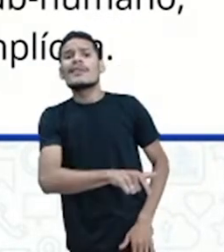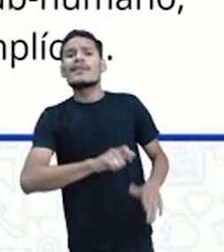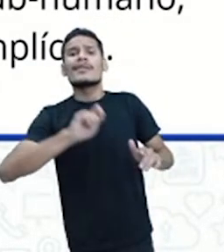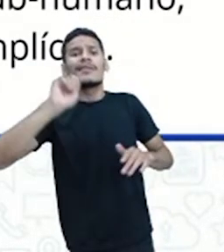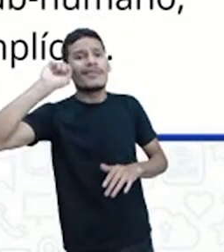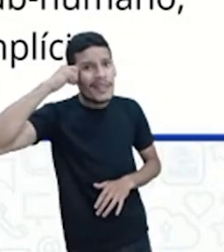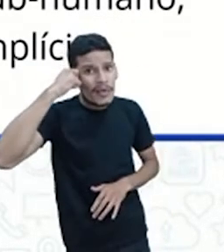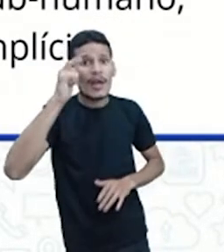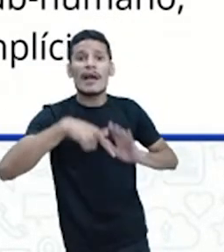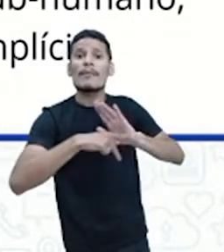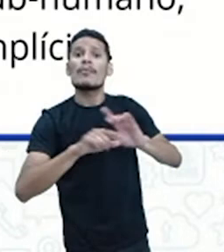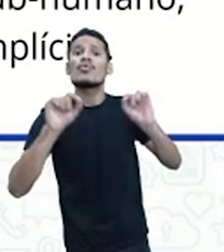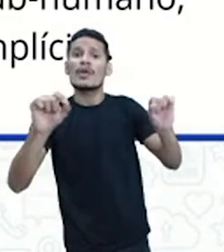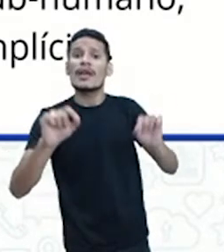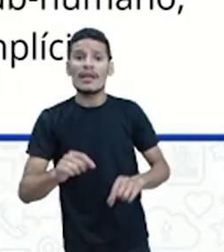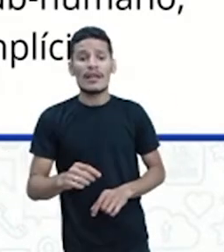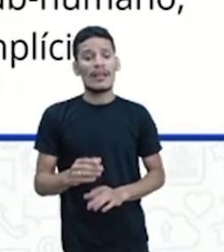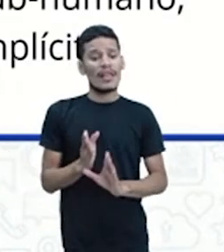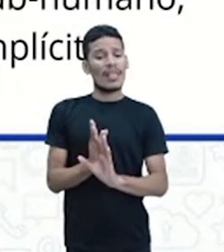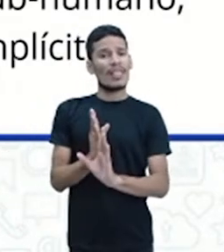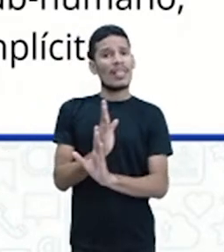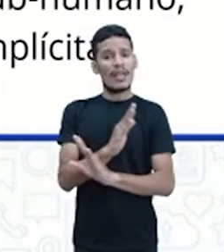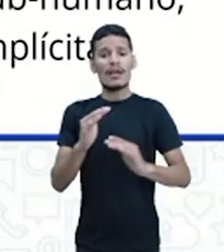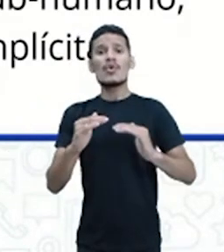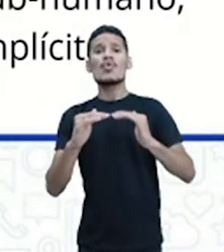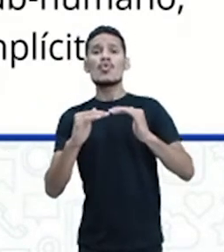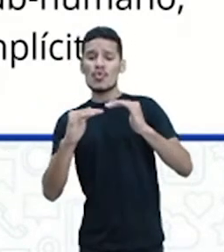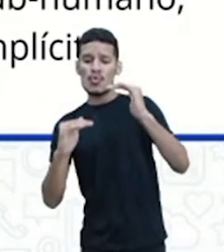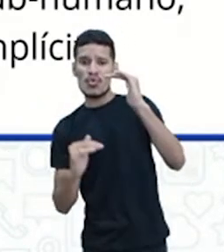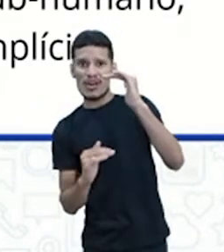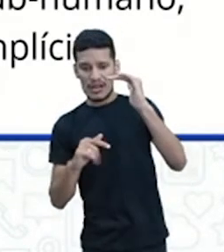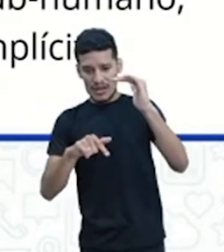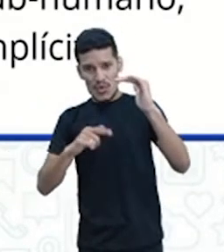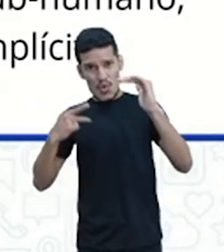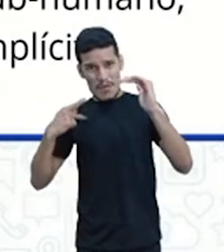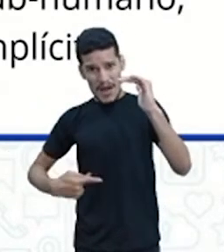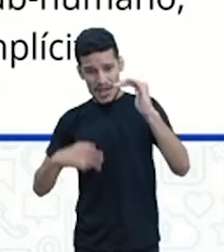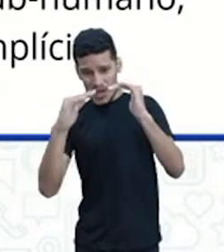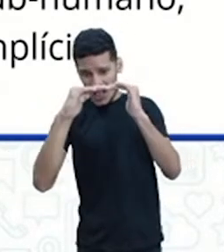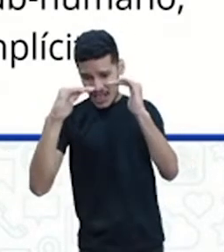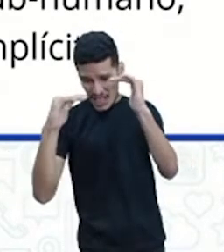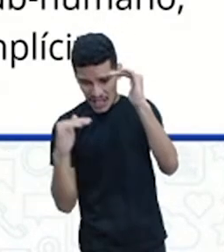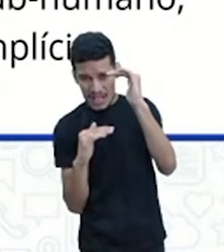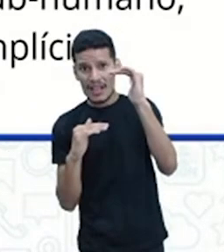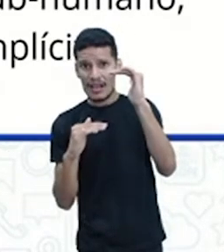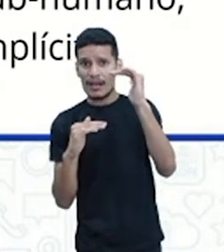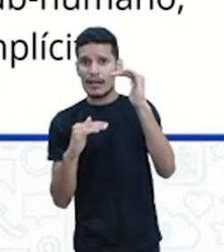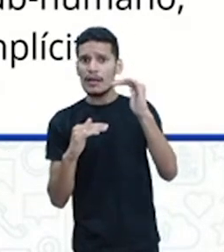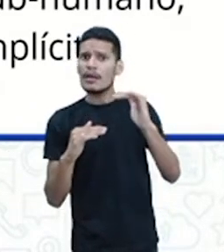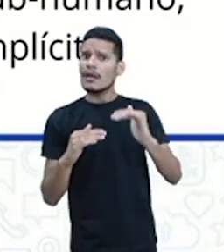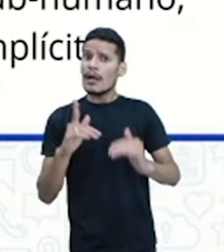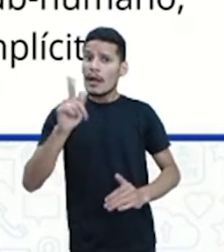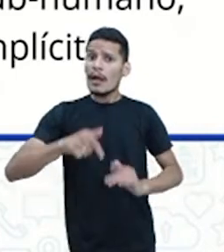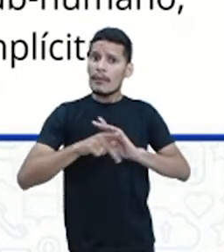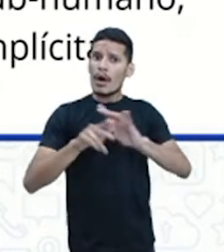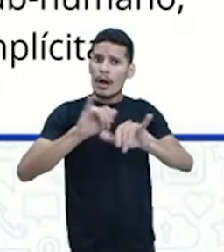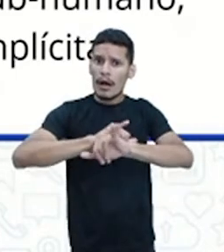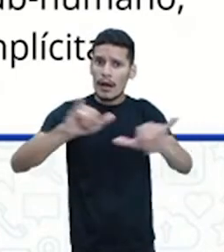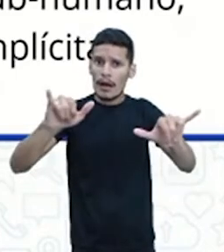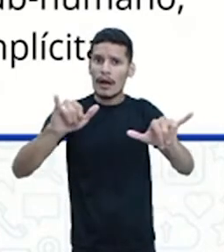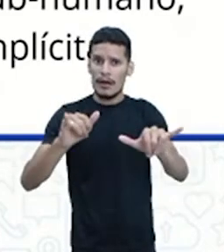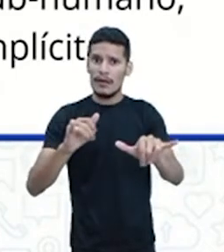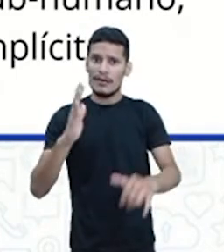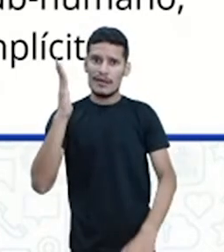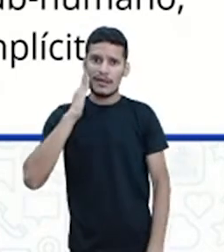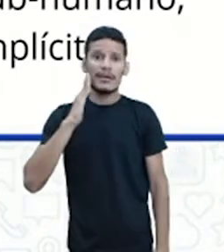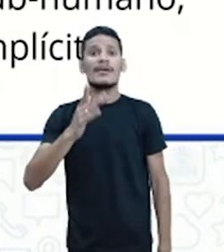ser humano sub-humano, ainda que de forma explícita. Então, assim funcionam esses discursos, né? Porque